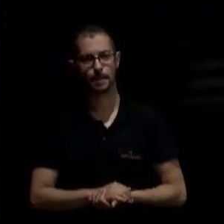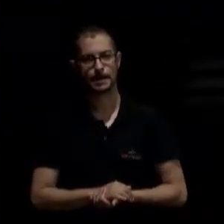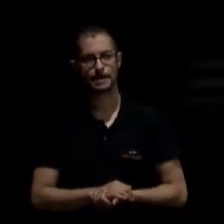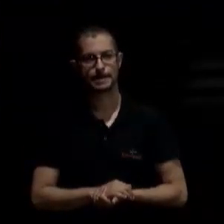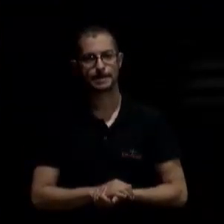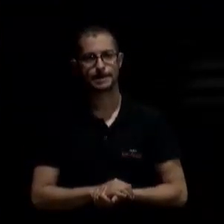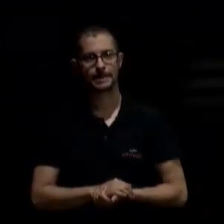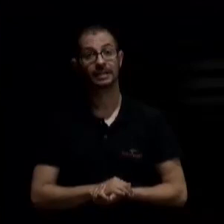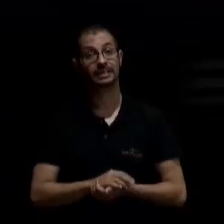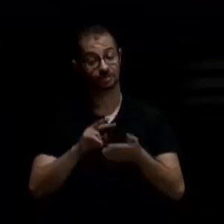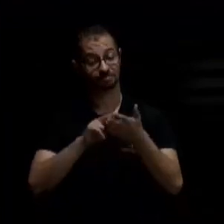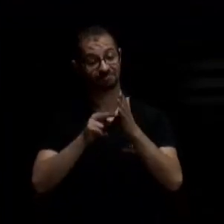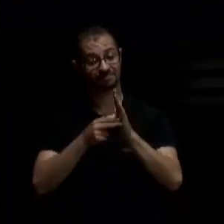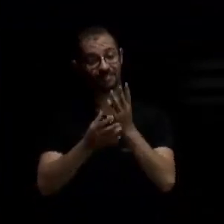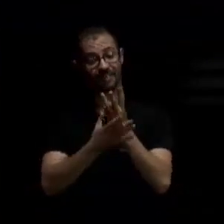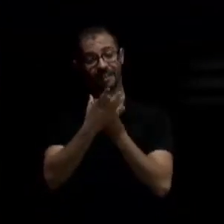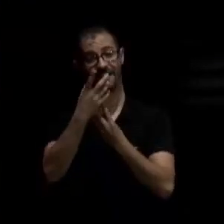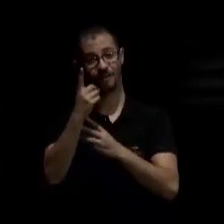Isso gera unidade.